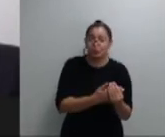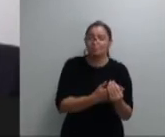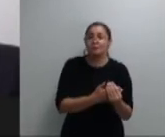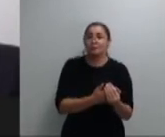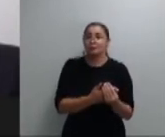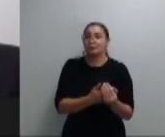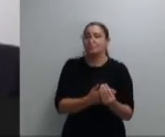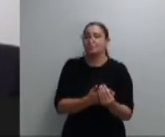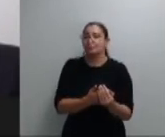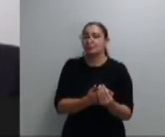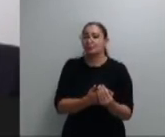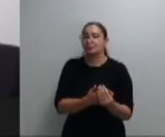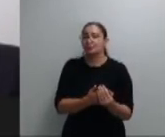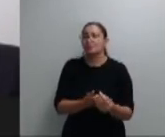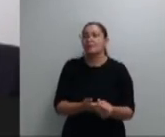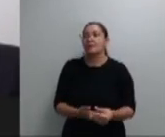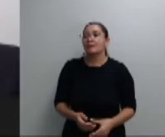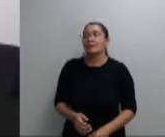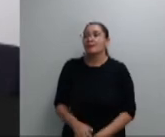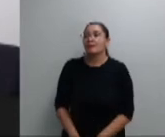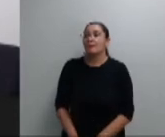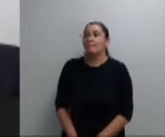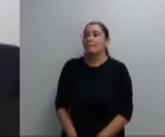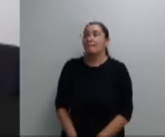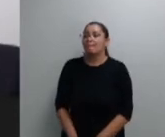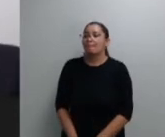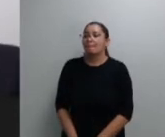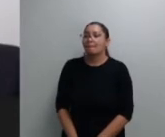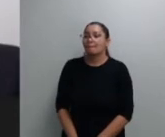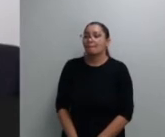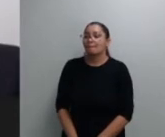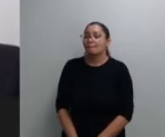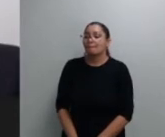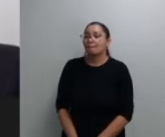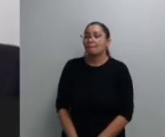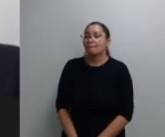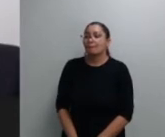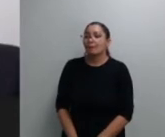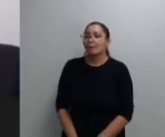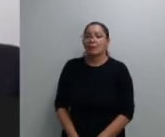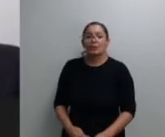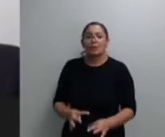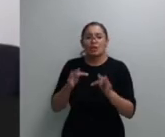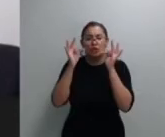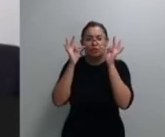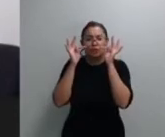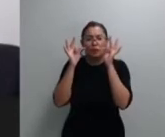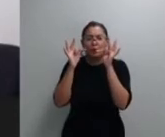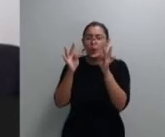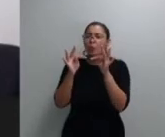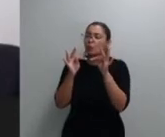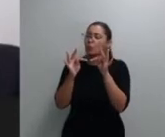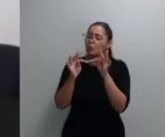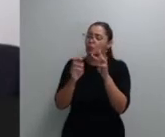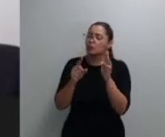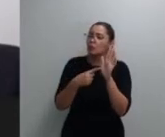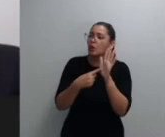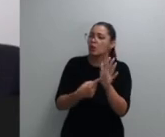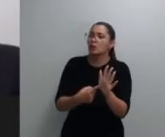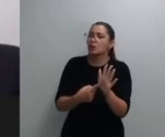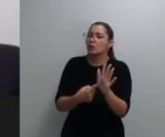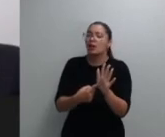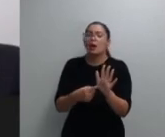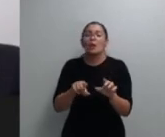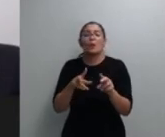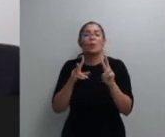juiz dispensou a oitiva das testemunhas arroladas pelas partes ao constatar